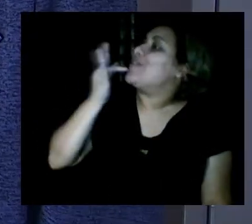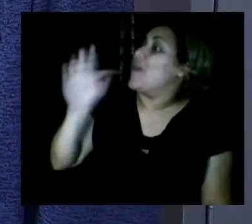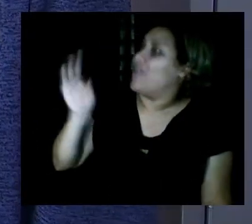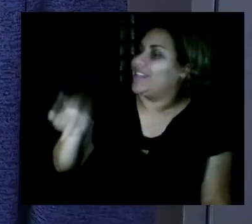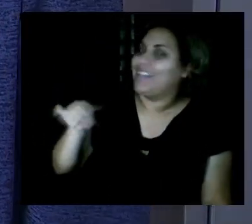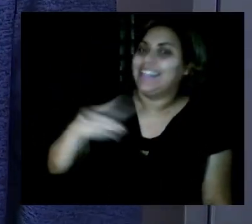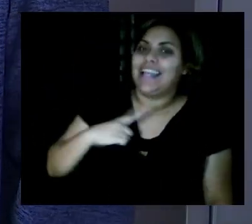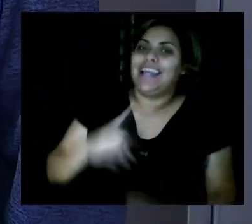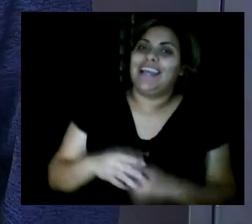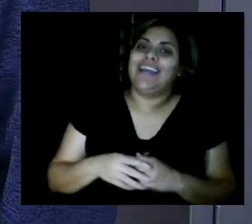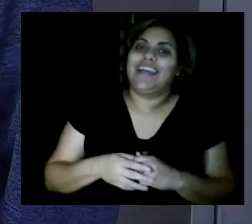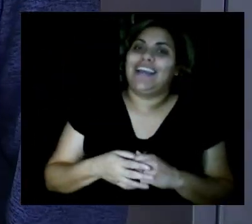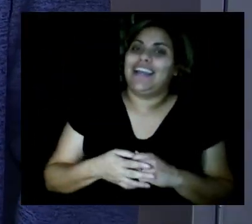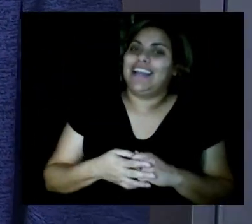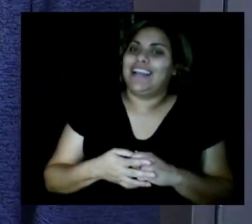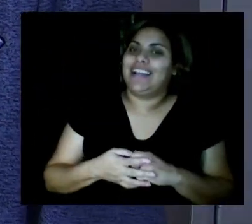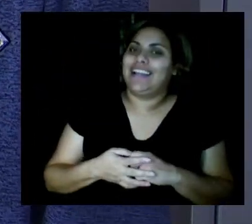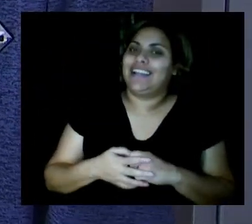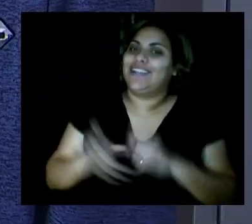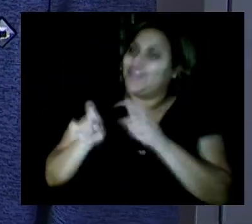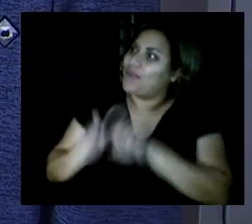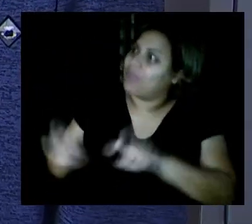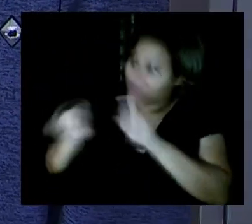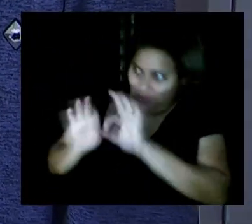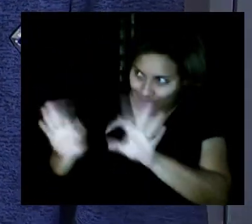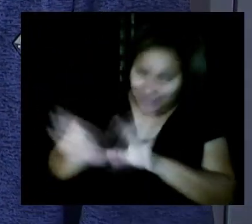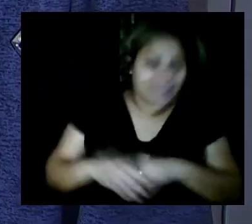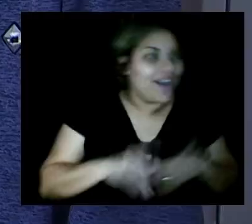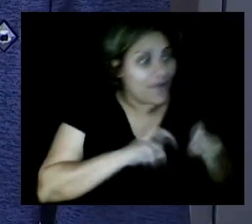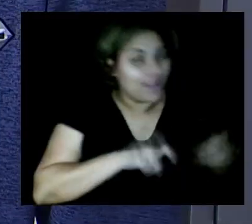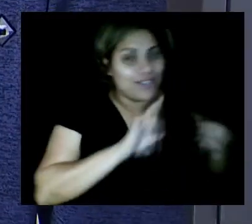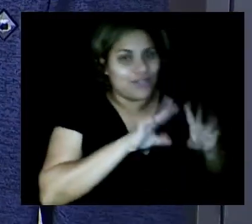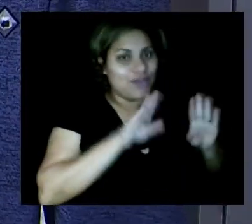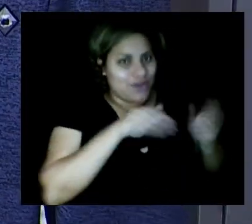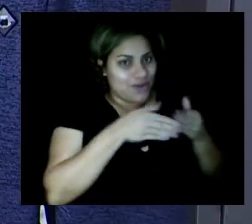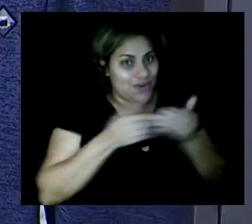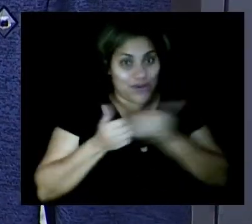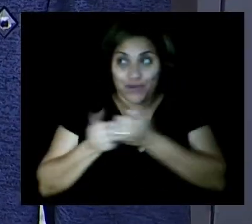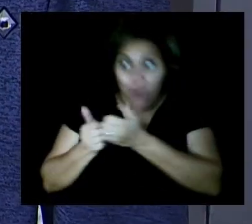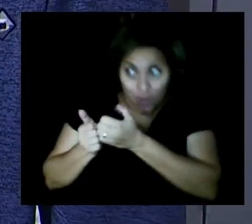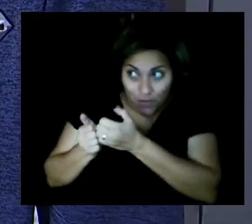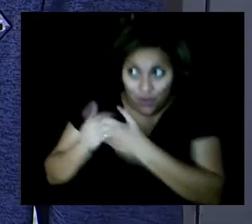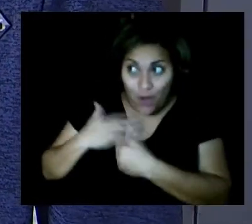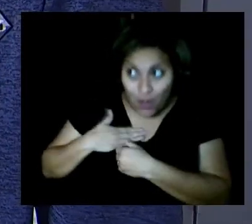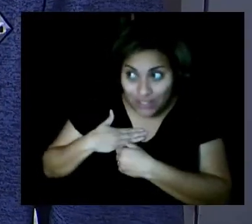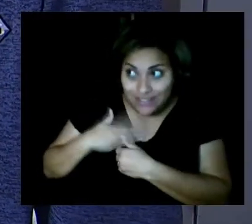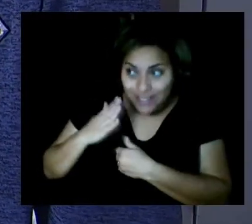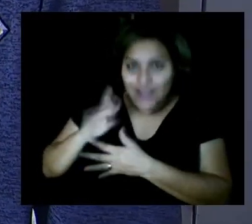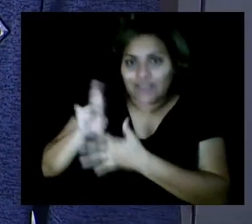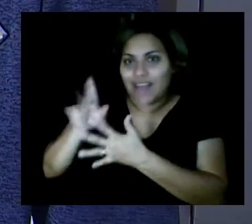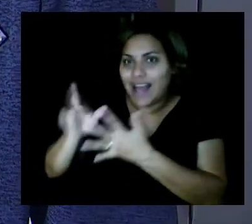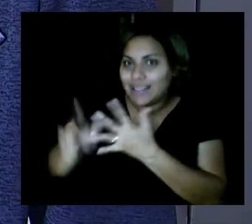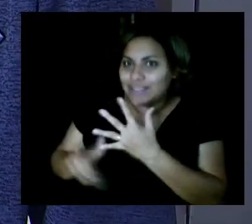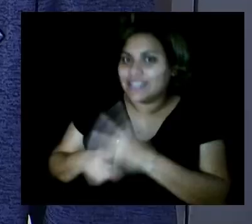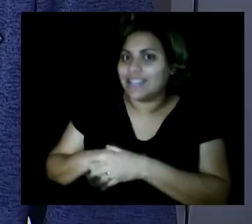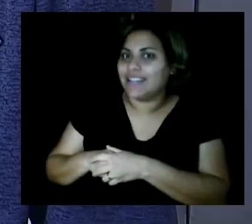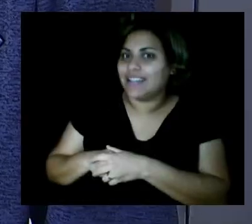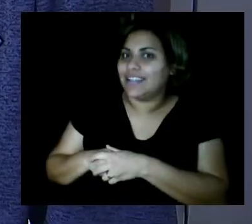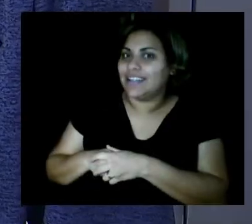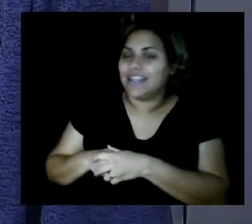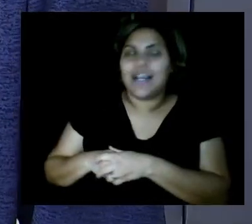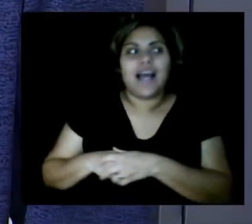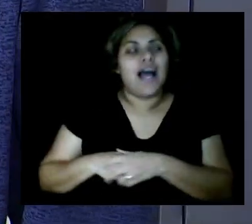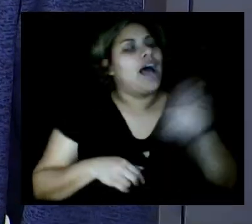Só no computador mesmo. E algum jogo específico ou gosta de vários? Tipo Uno